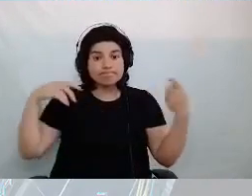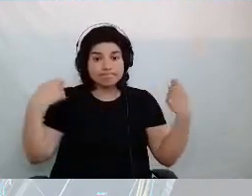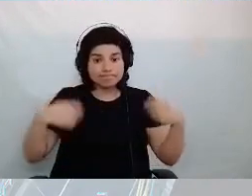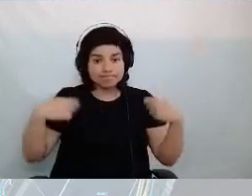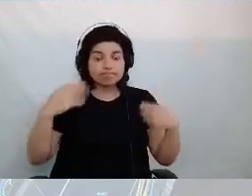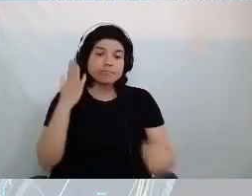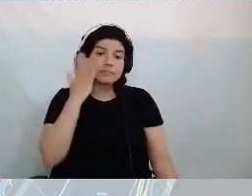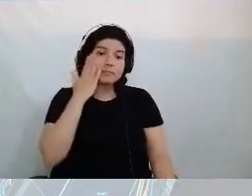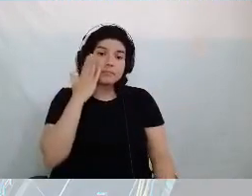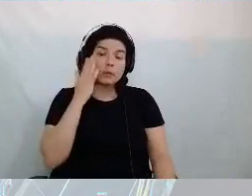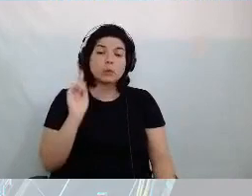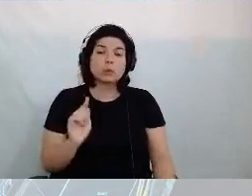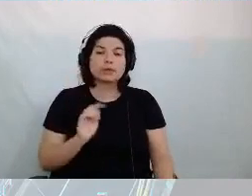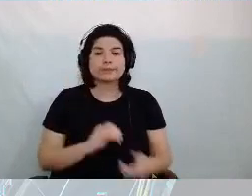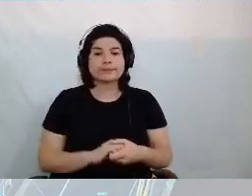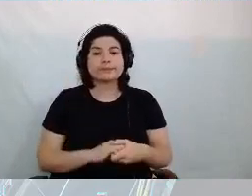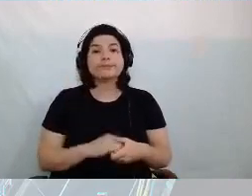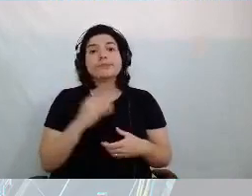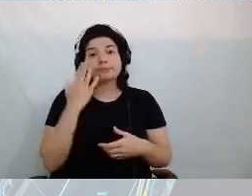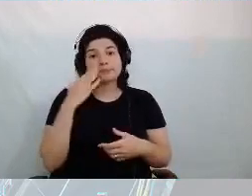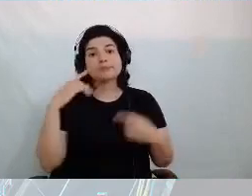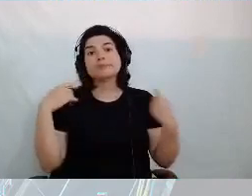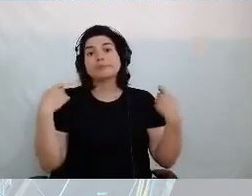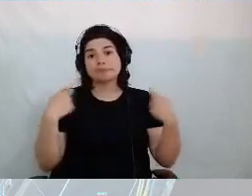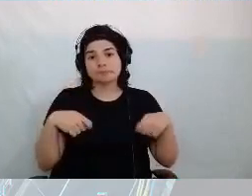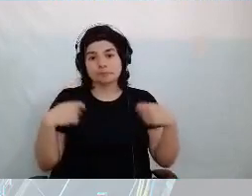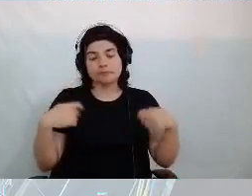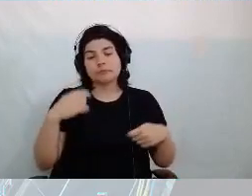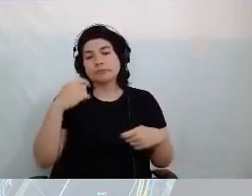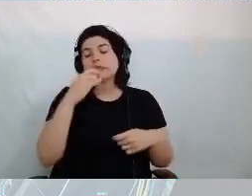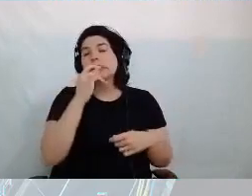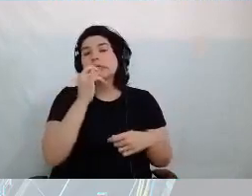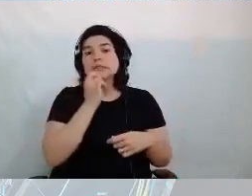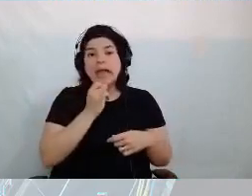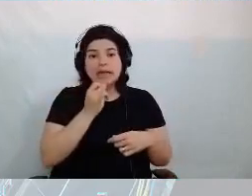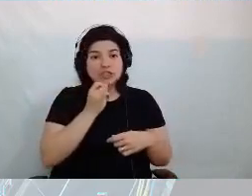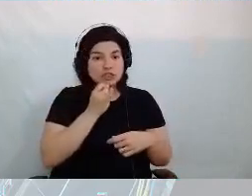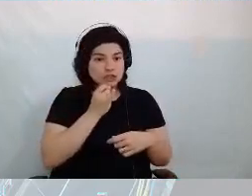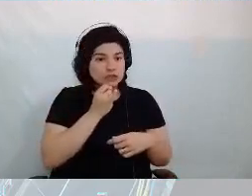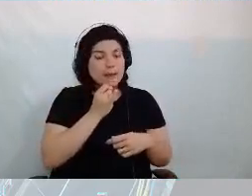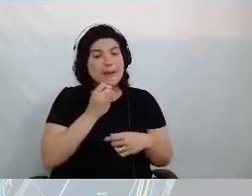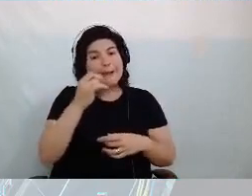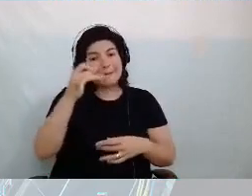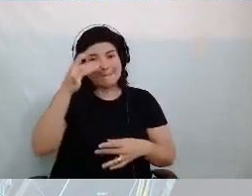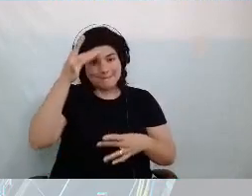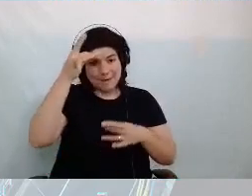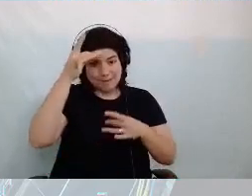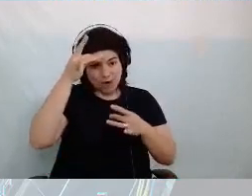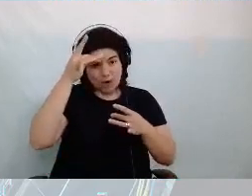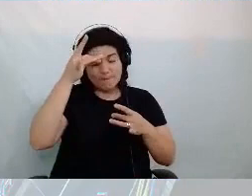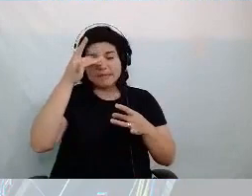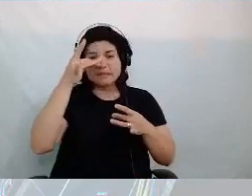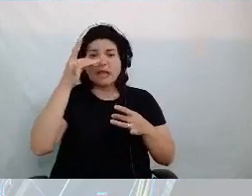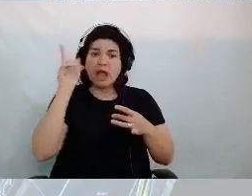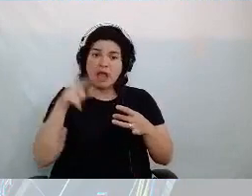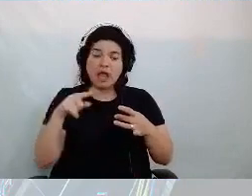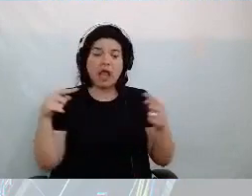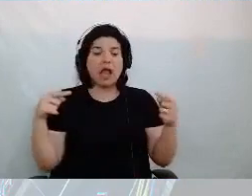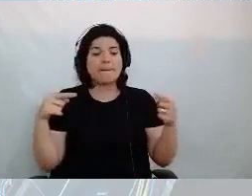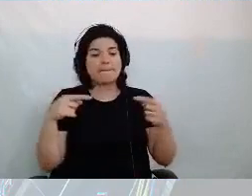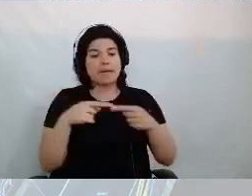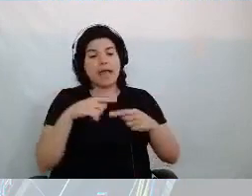saber entender a necessidade de teste de performance. Então, esse passo aqui é a minha contextualização. Do ponto de vista técnico